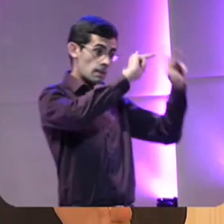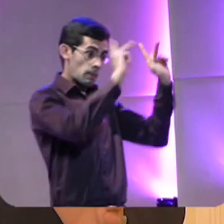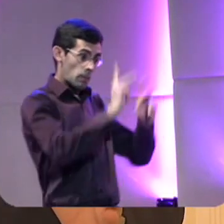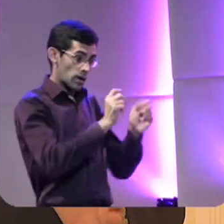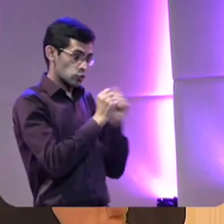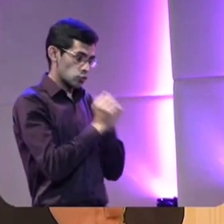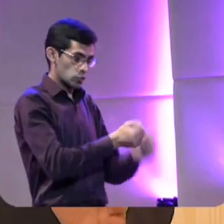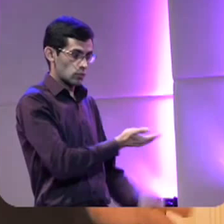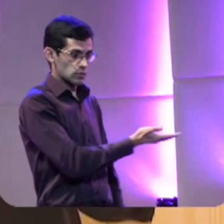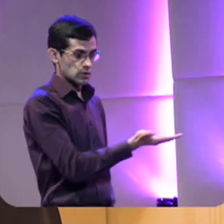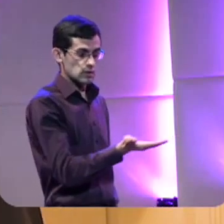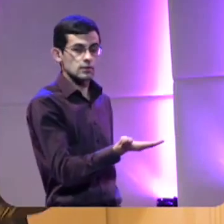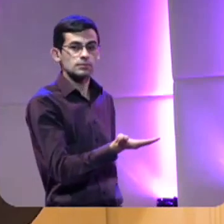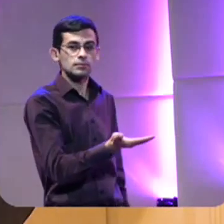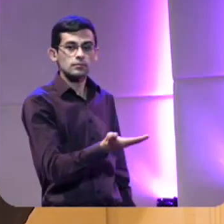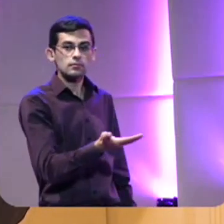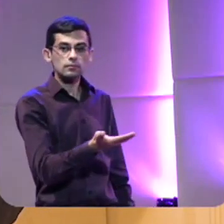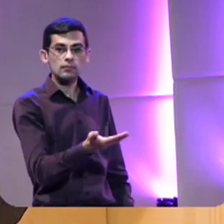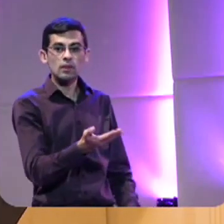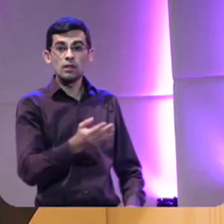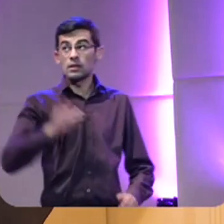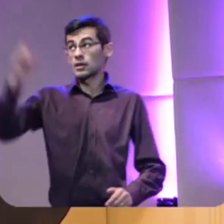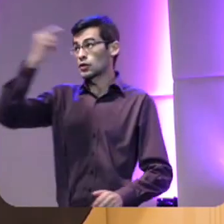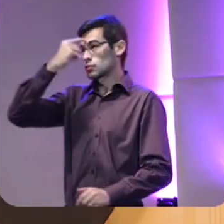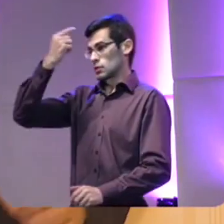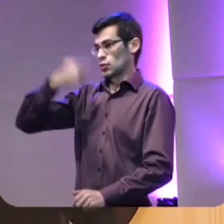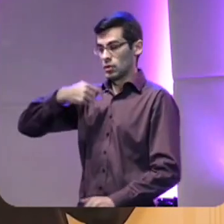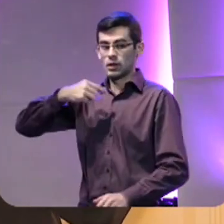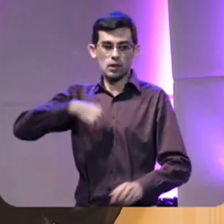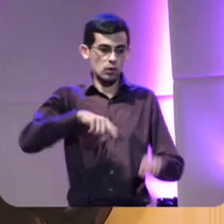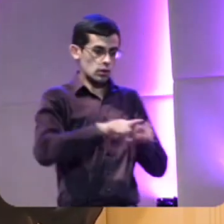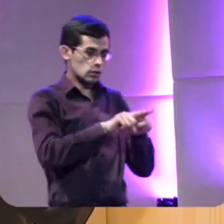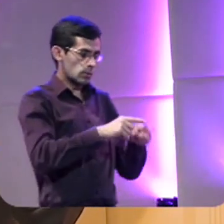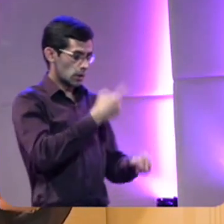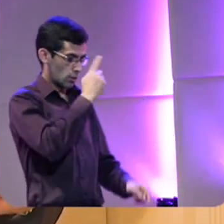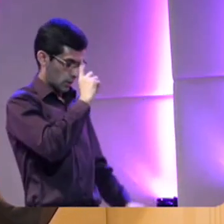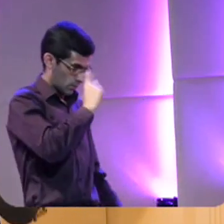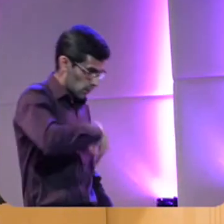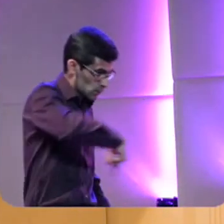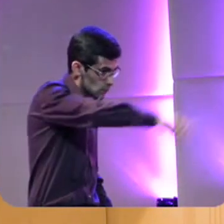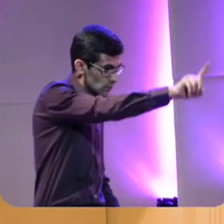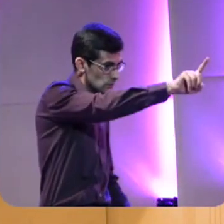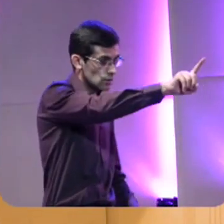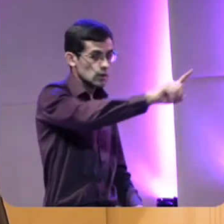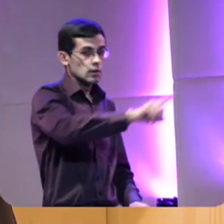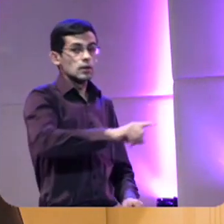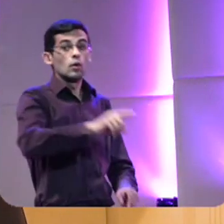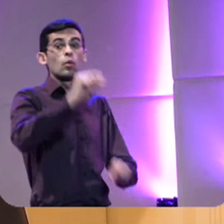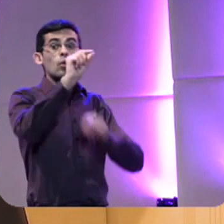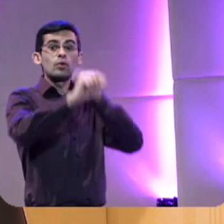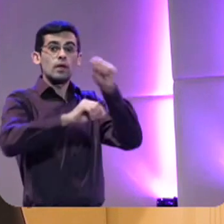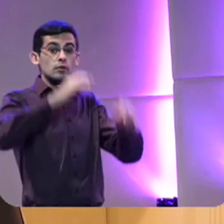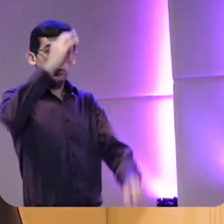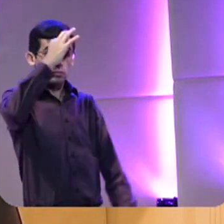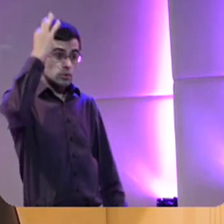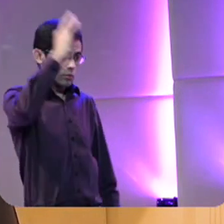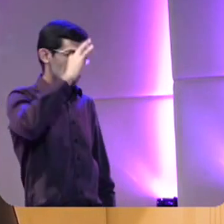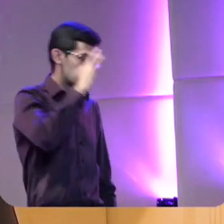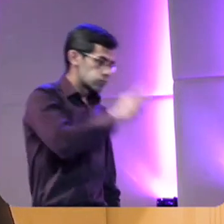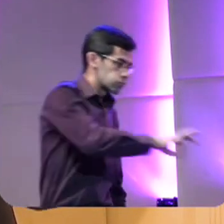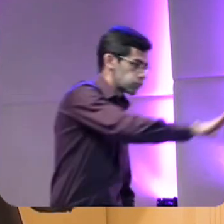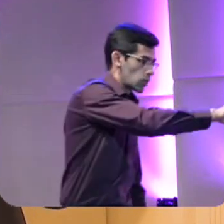esteja com vocês. E assim como o Pai me enviou, eu também envio vocês. E depois soprou sobre eles e